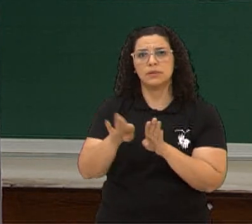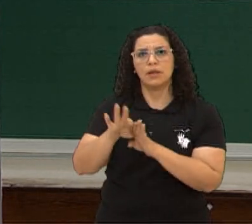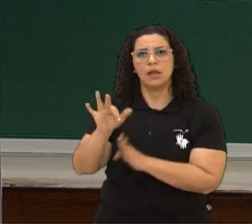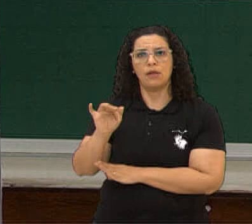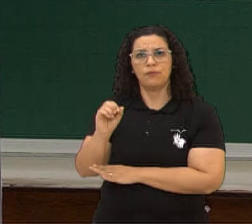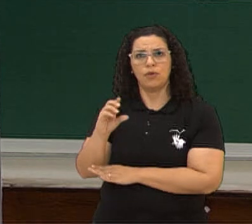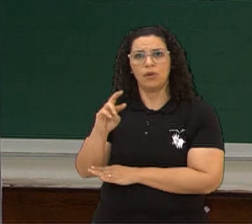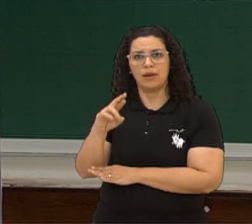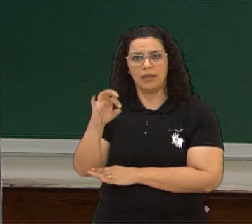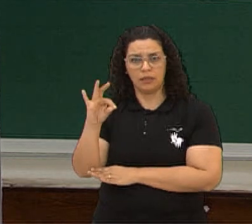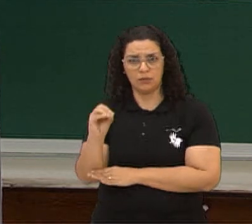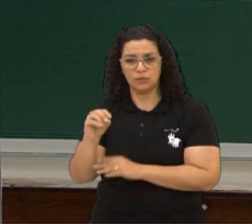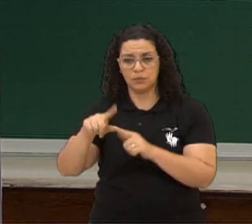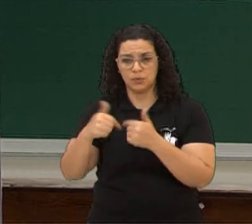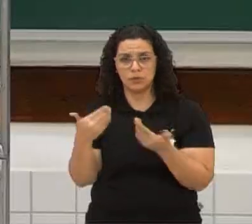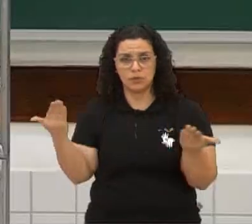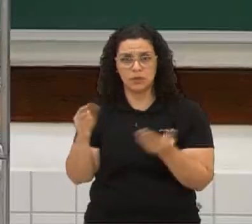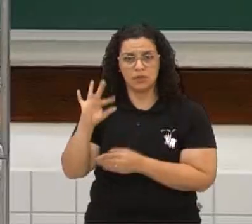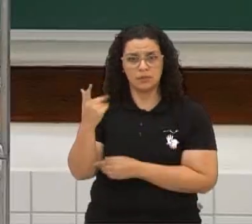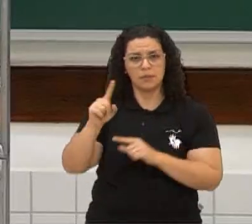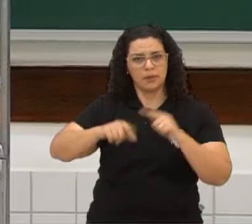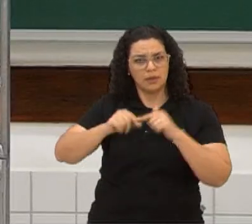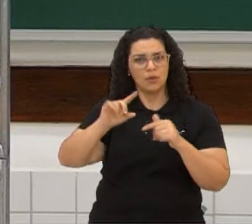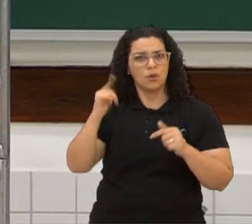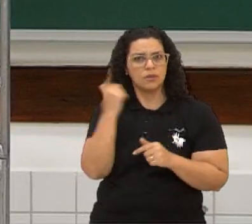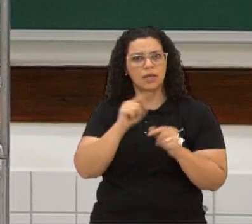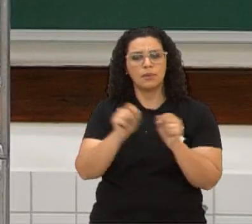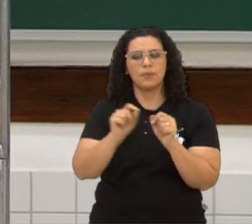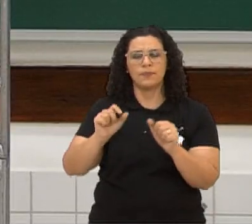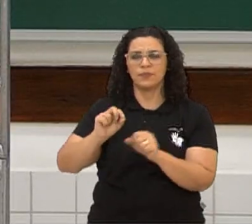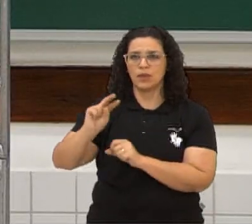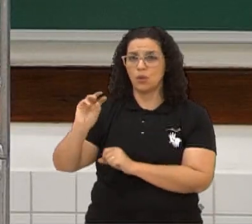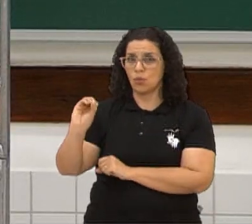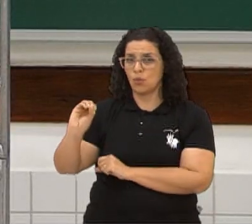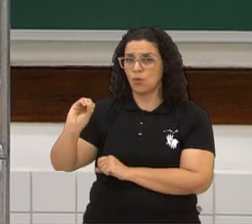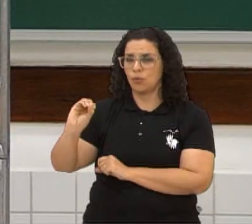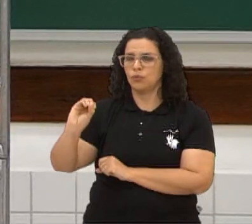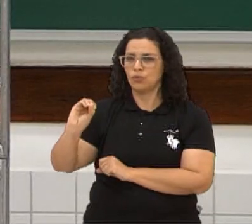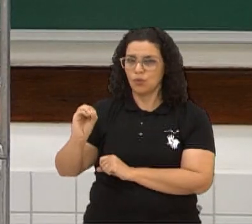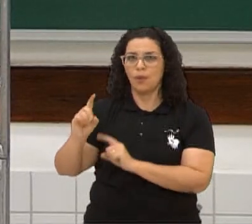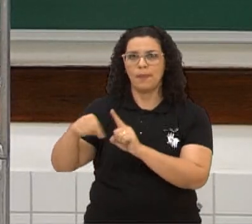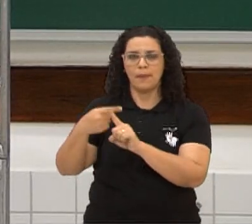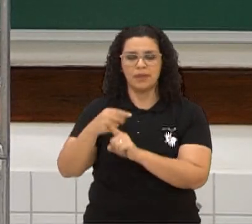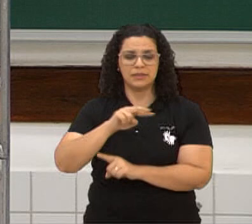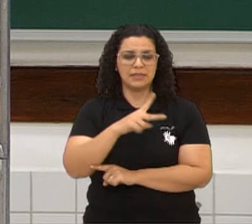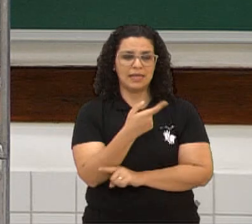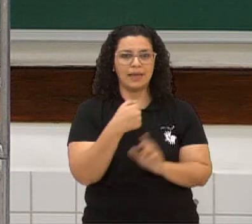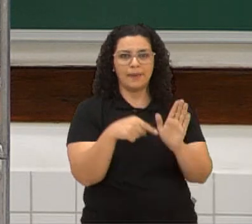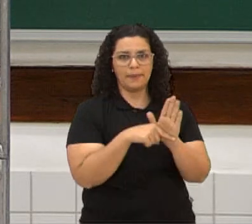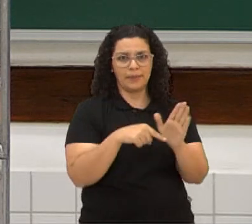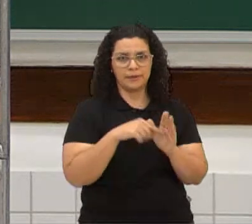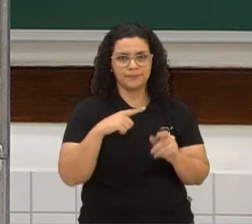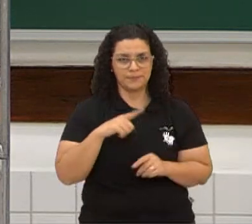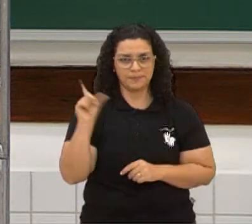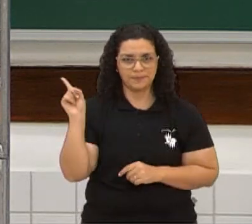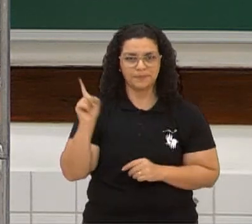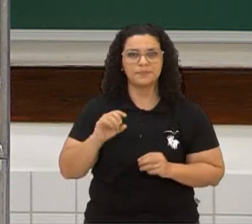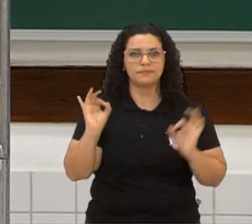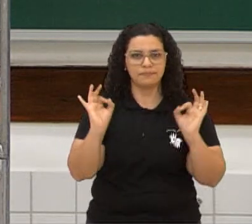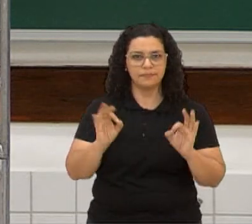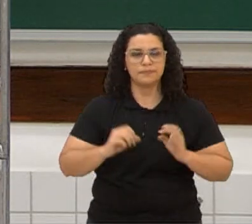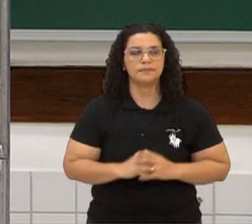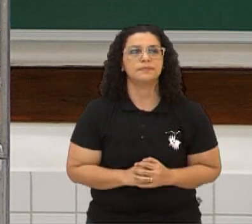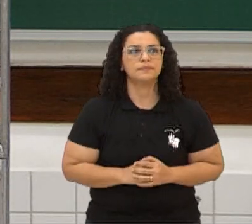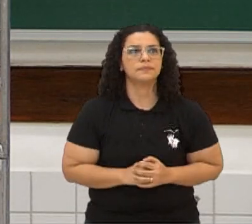isso, aquelas substâncias são as que vão ter a liberação dos elementos H e O,